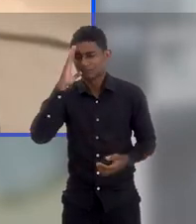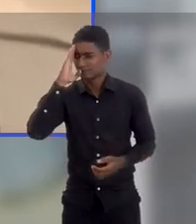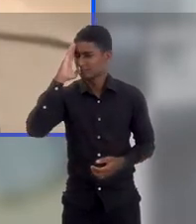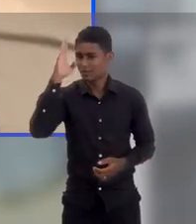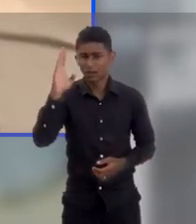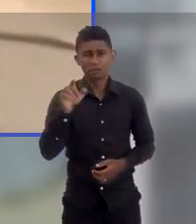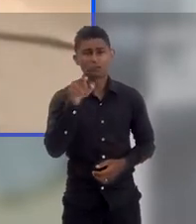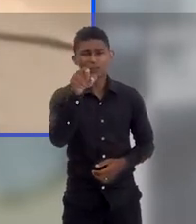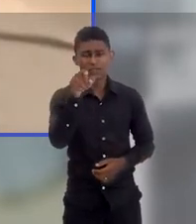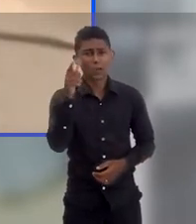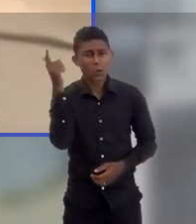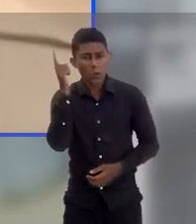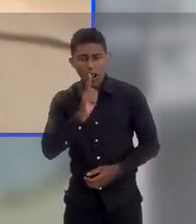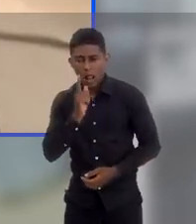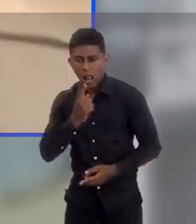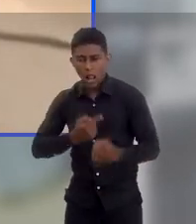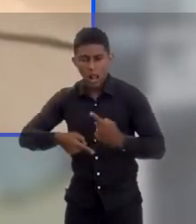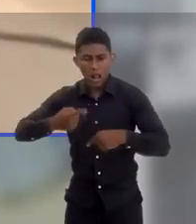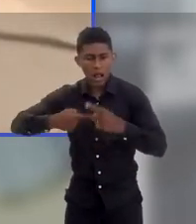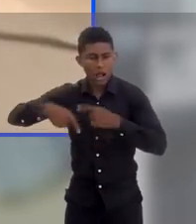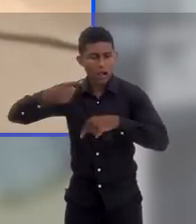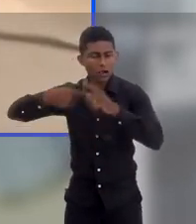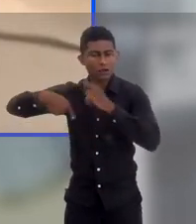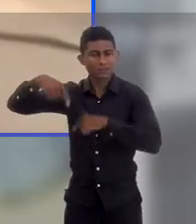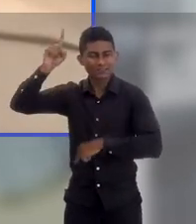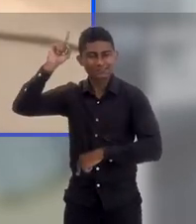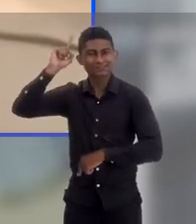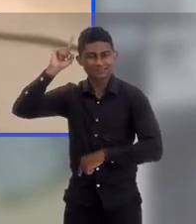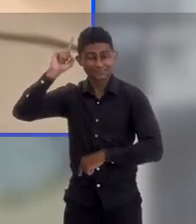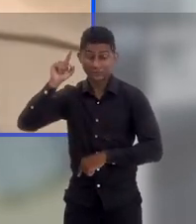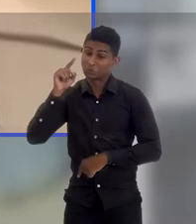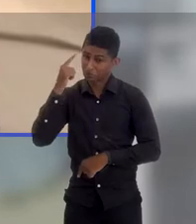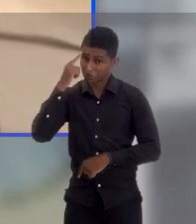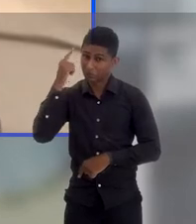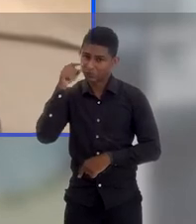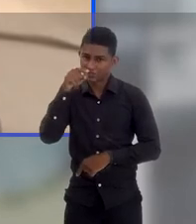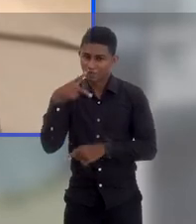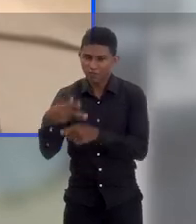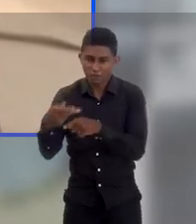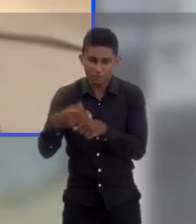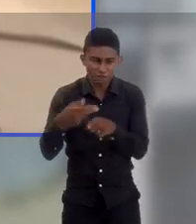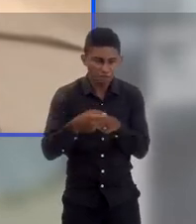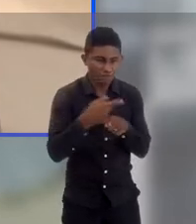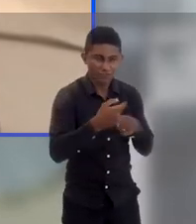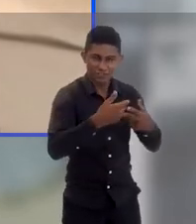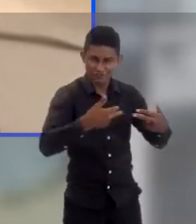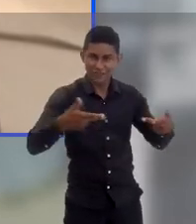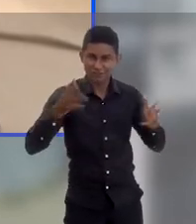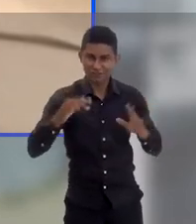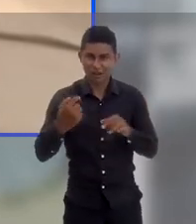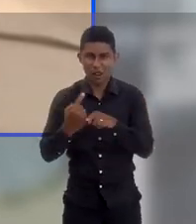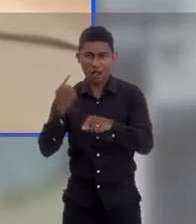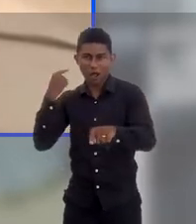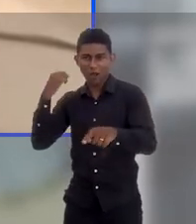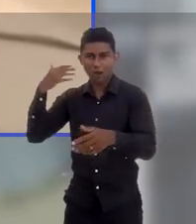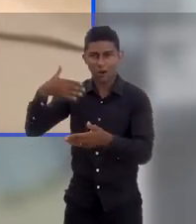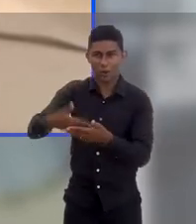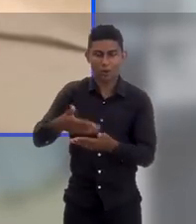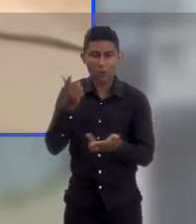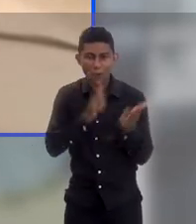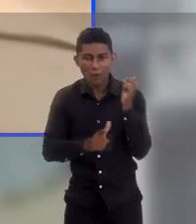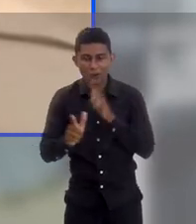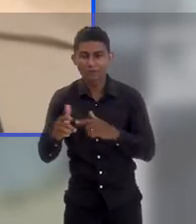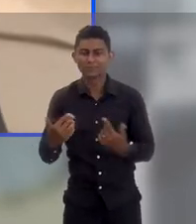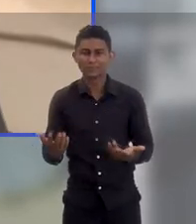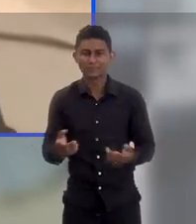principal ingrediente da fórmula do seu sucesso, do seu êxito, na medida em que você vem tendo vitórias, né? E é